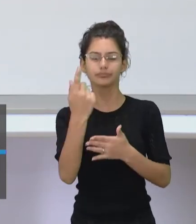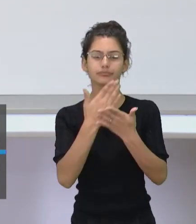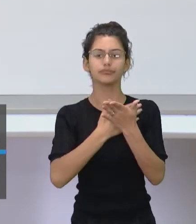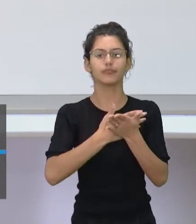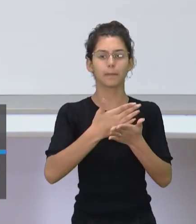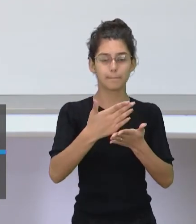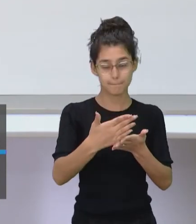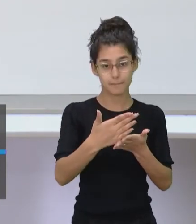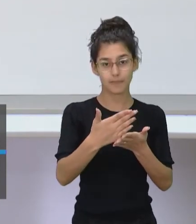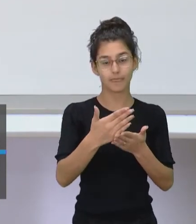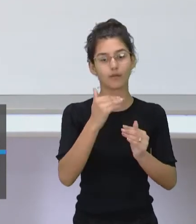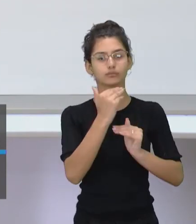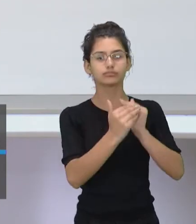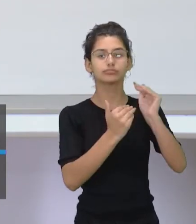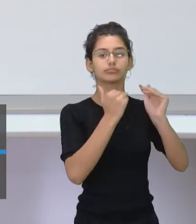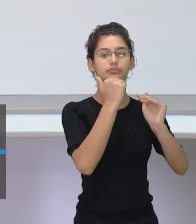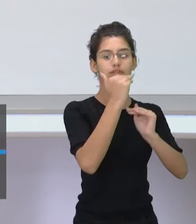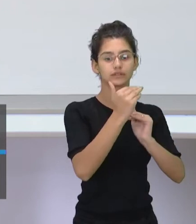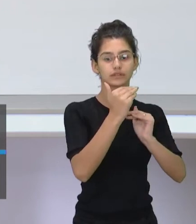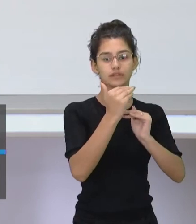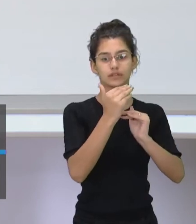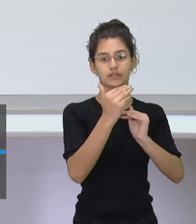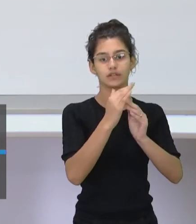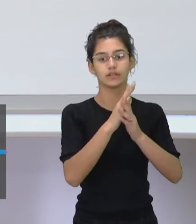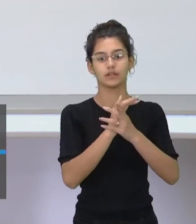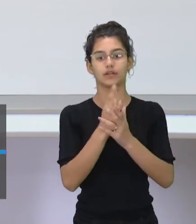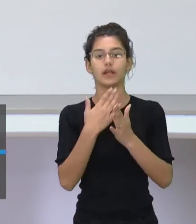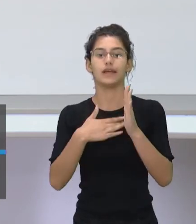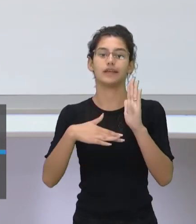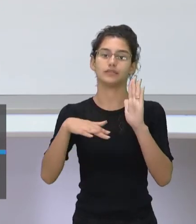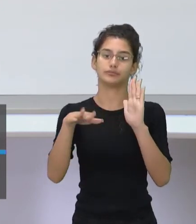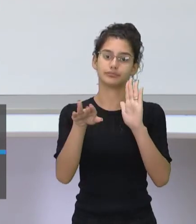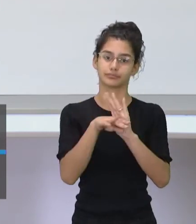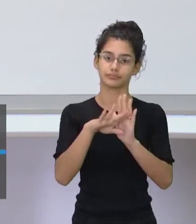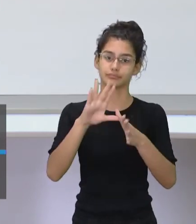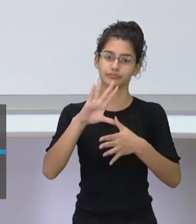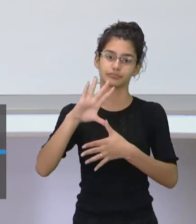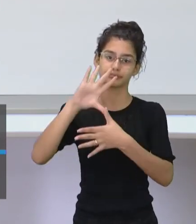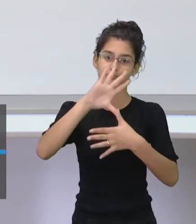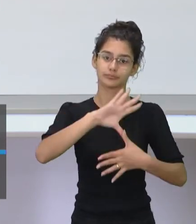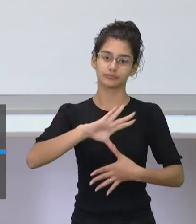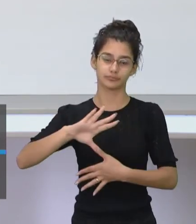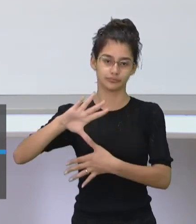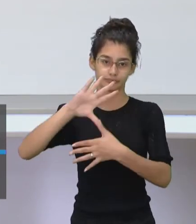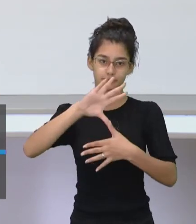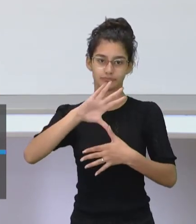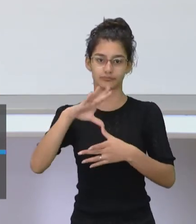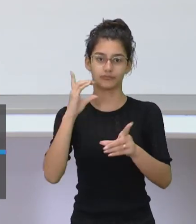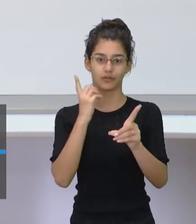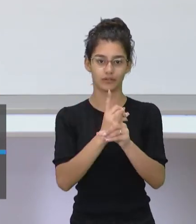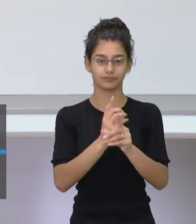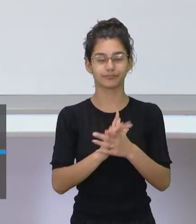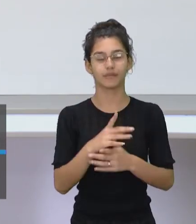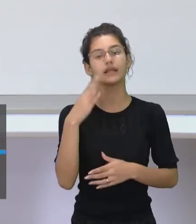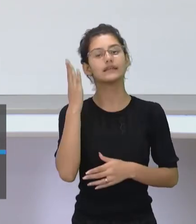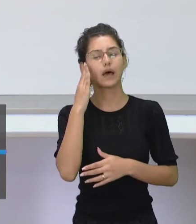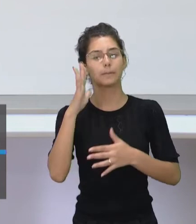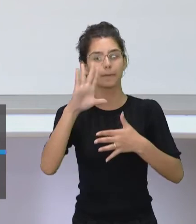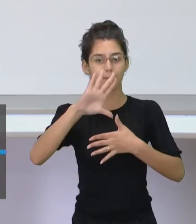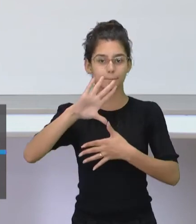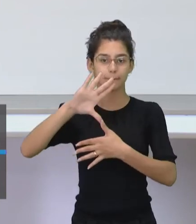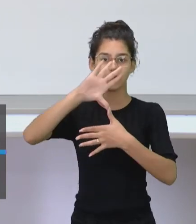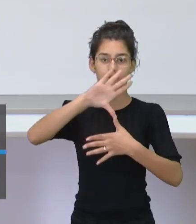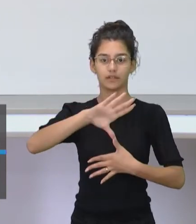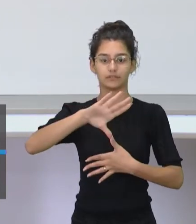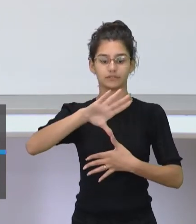começa o processo de descobrimento das Américas, porque a gente sabe que a América já estava aqui. América do